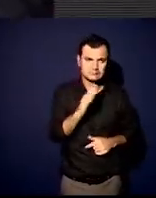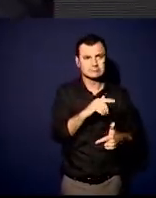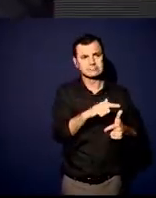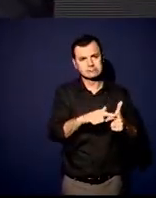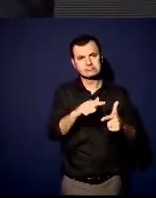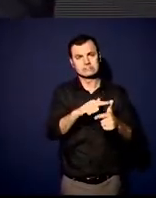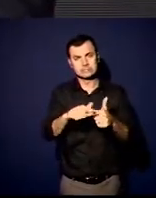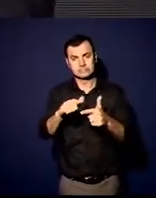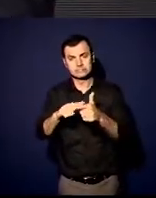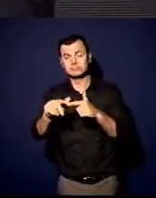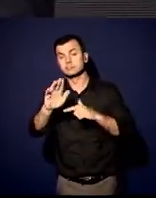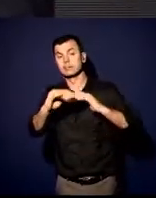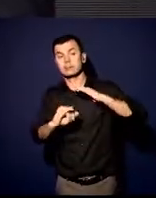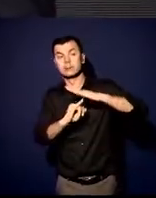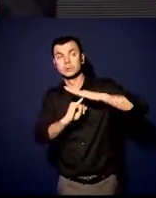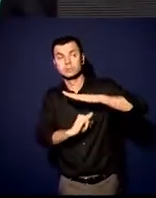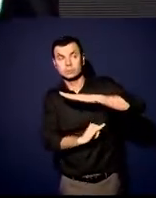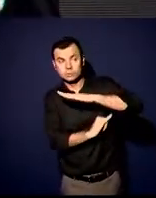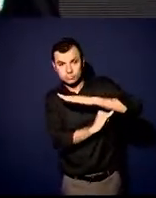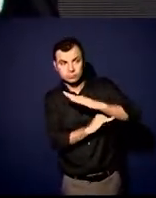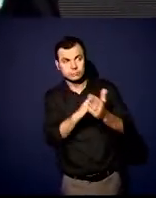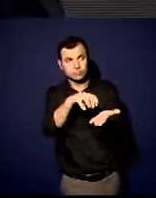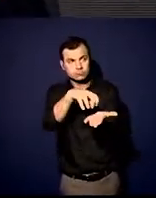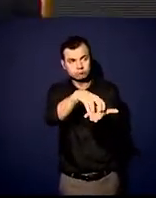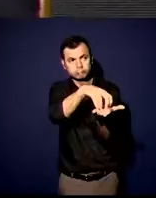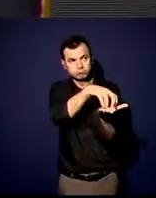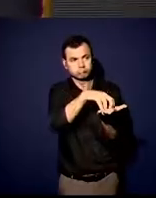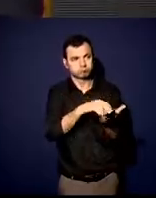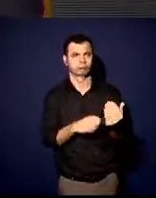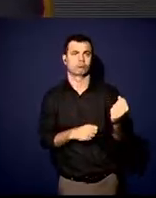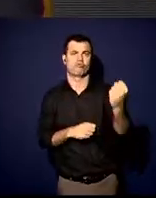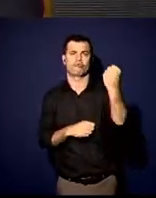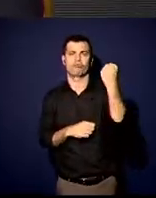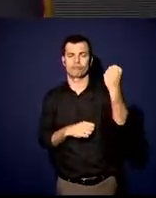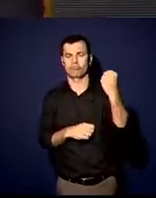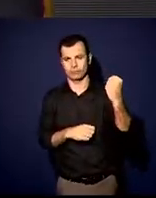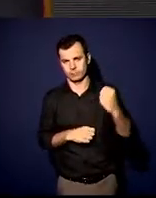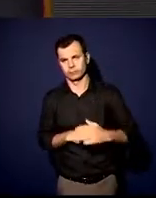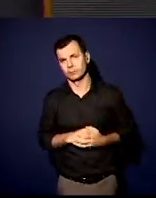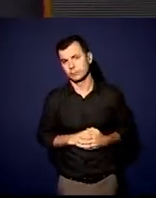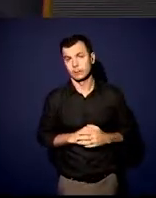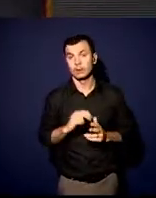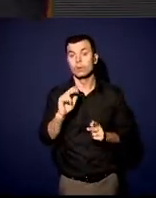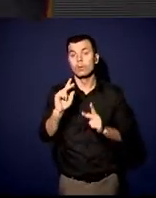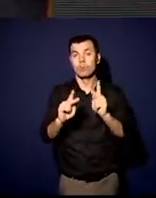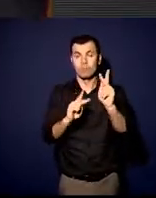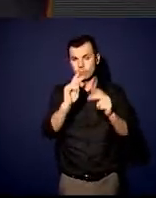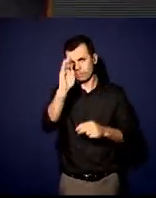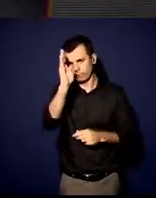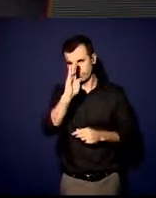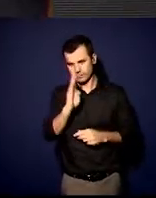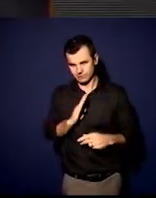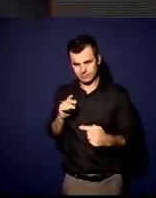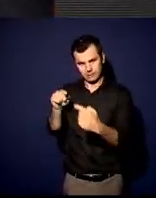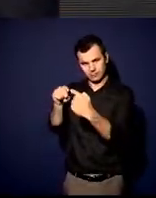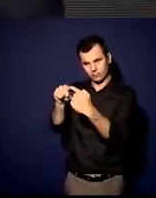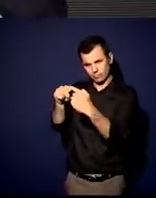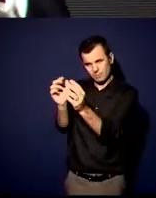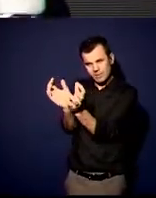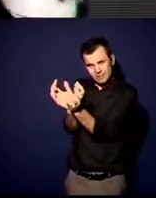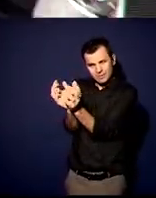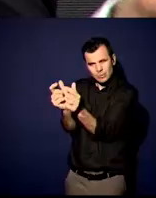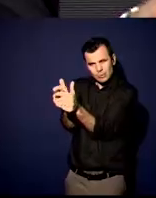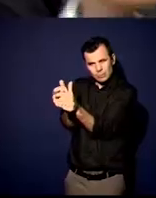fortes né o povo brasileiro não é o substrato do que aconteceu no dia 8 e